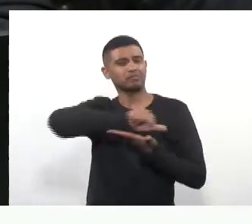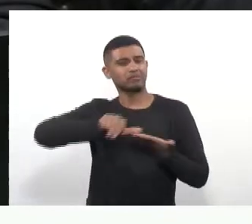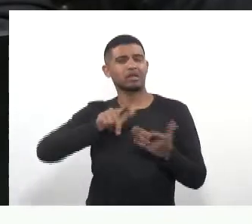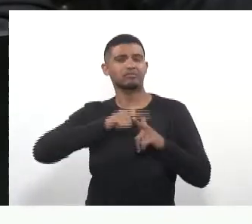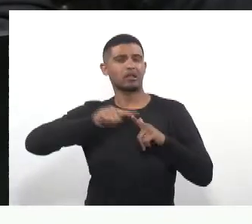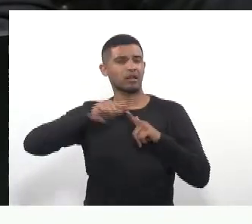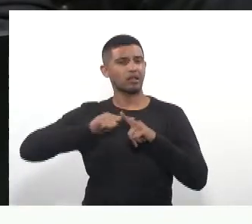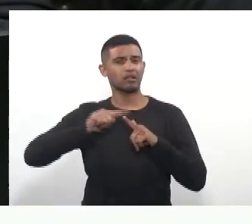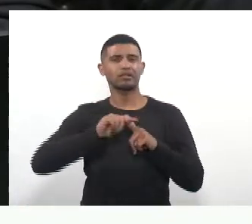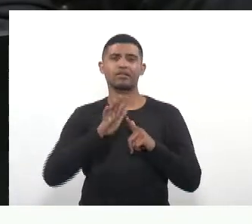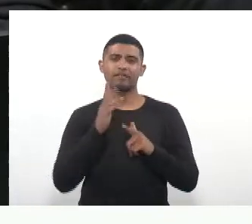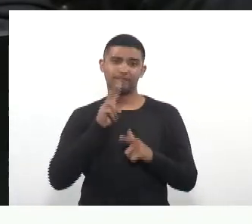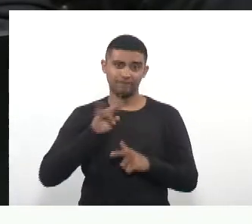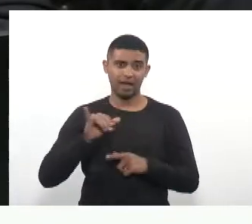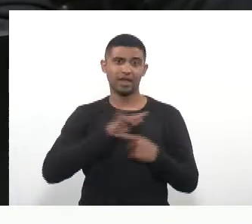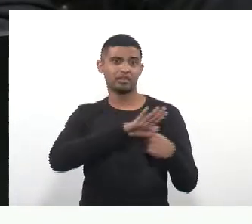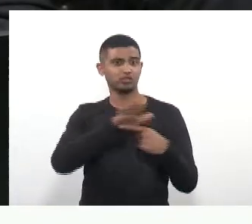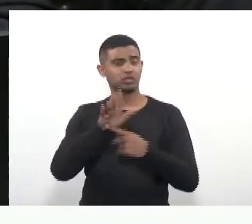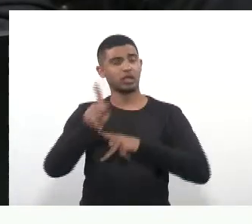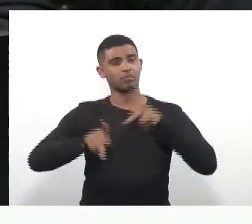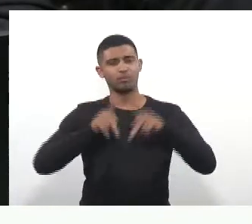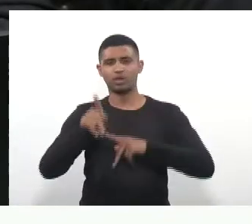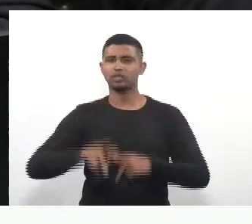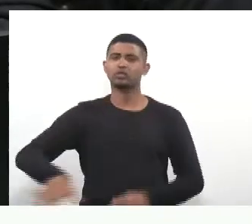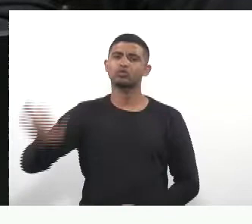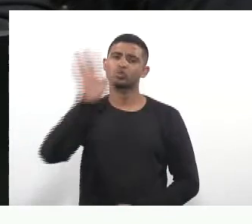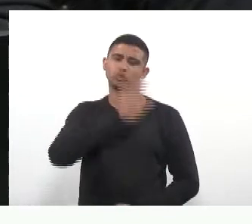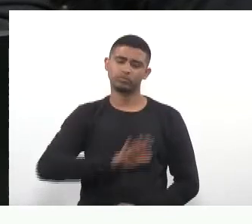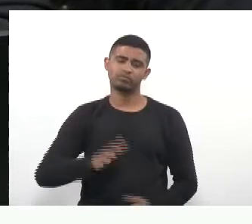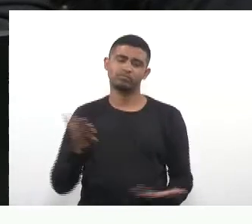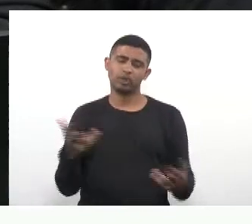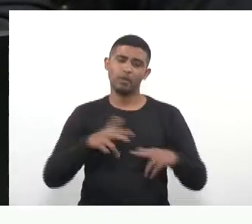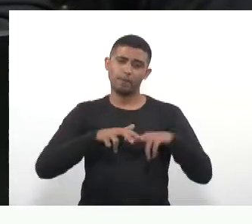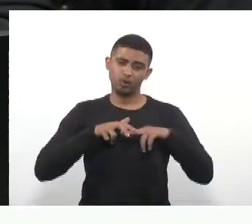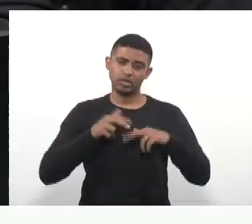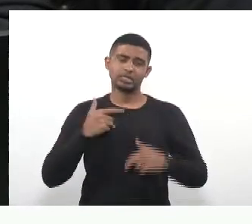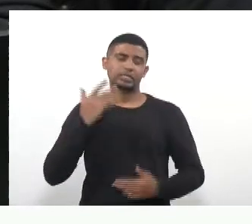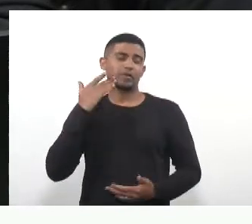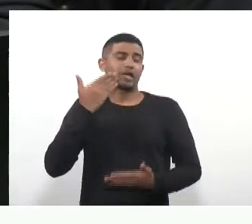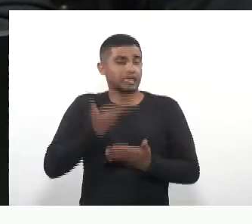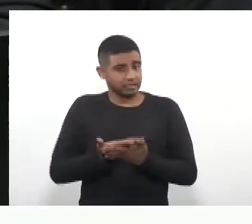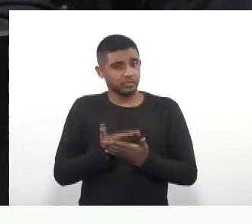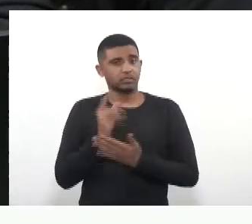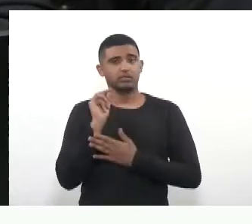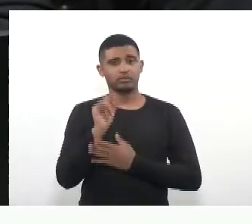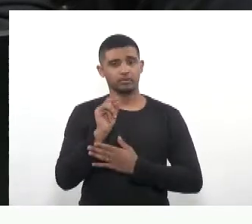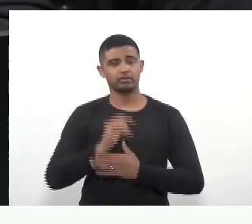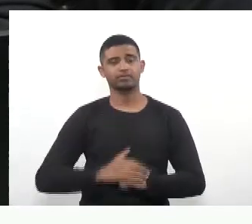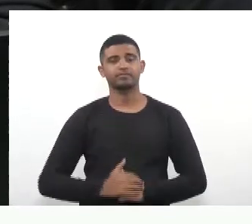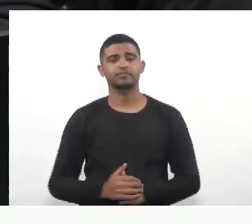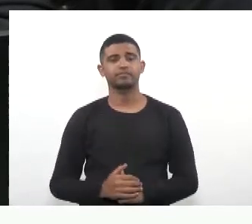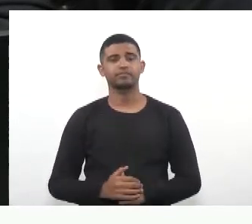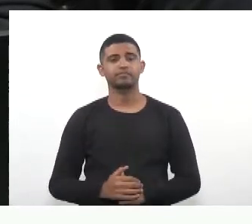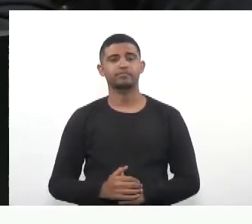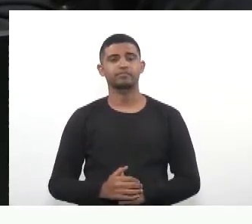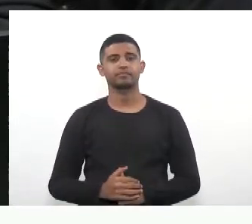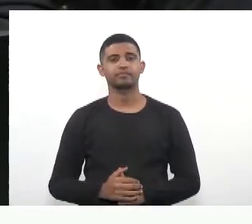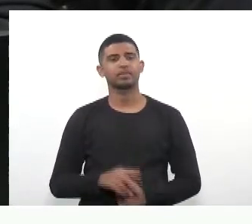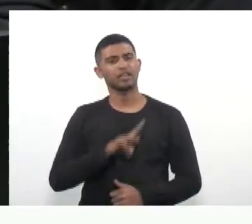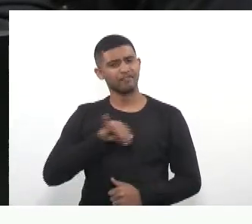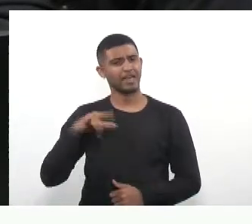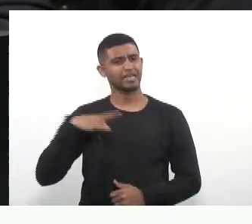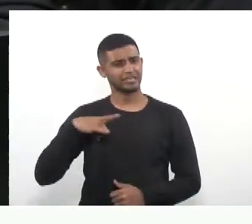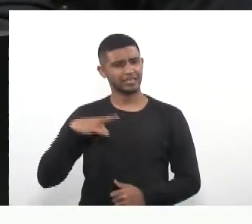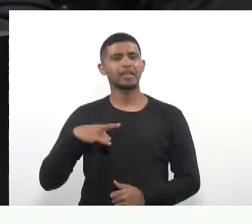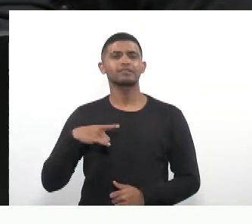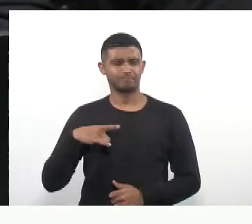vai ajudar a população de uma forma geral. Por conta disso, eu acredito que isso terá uma